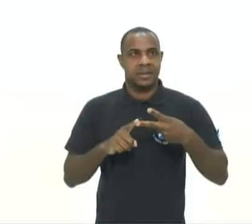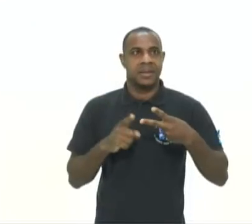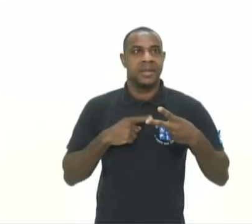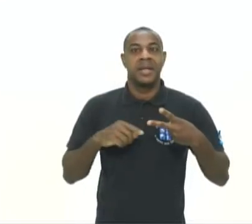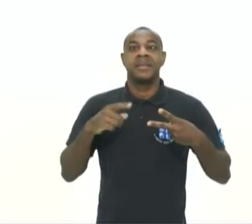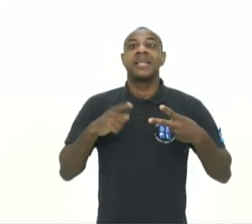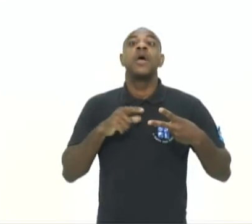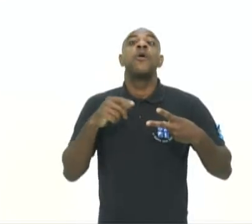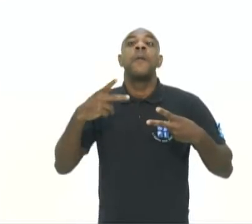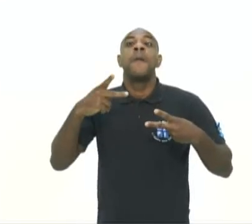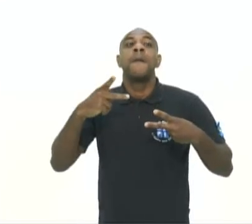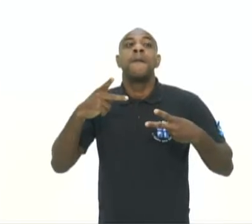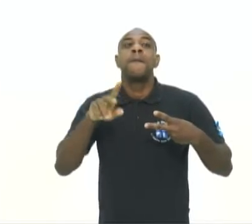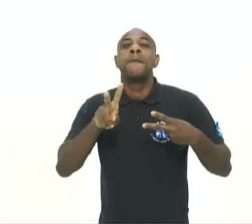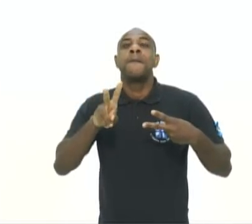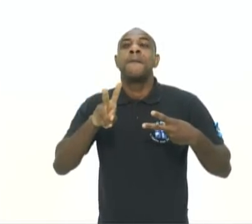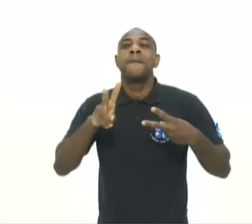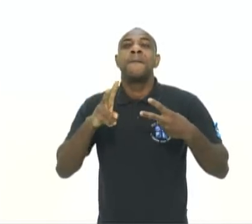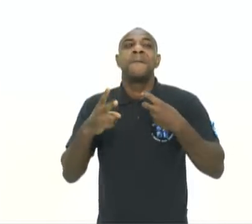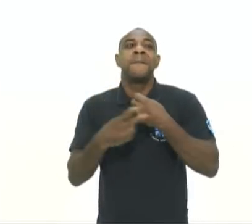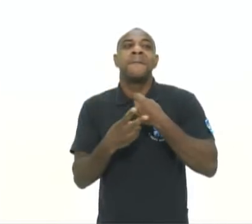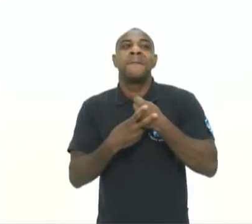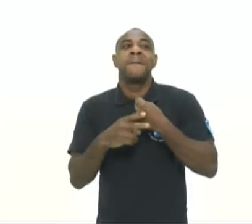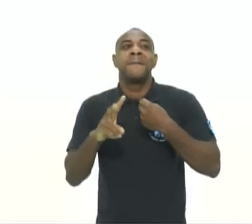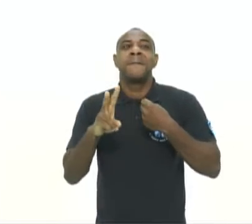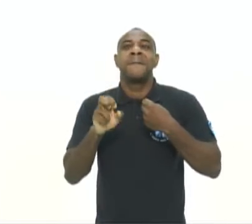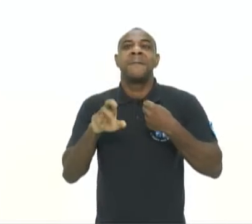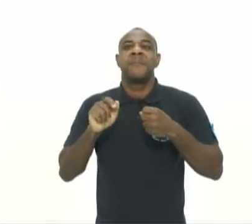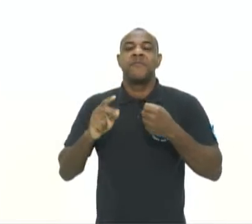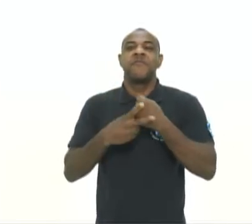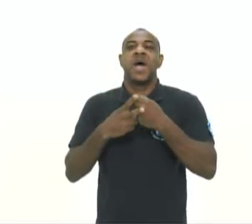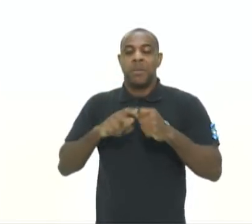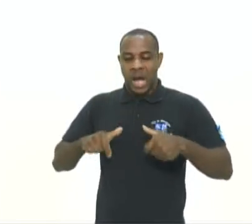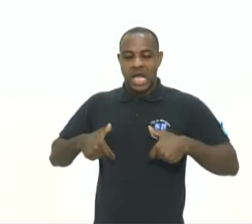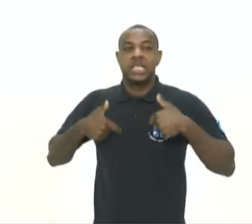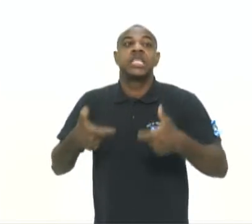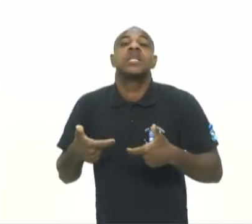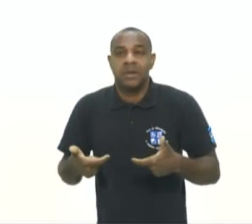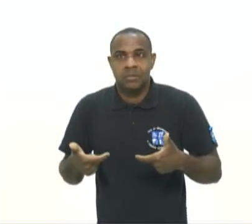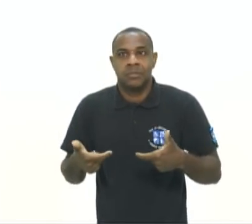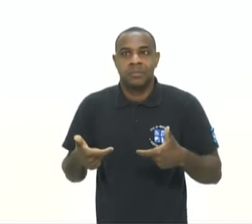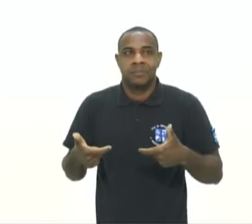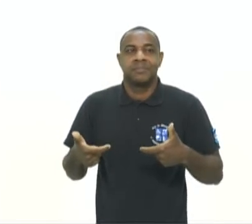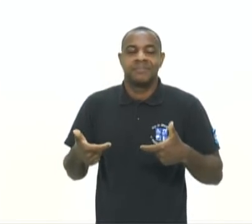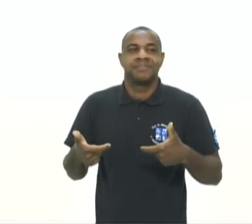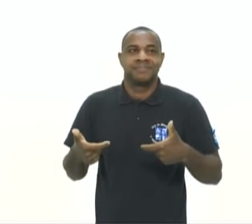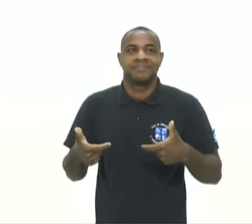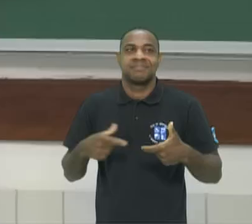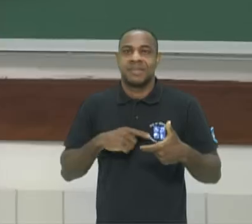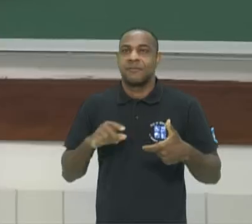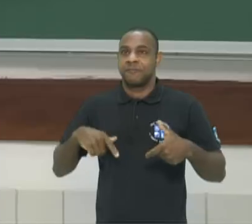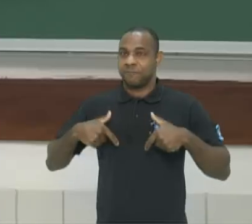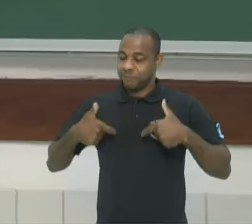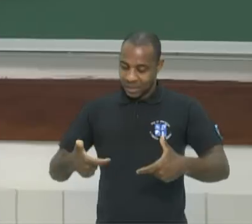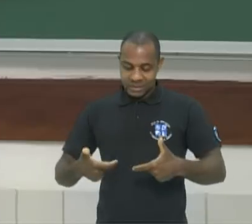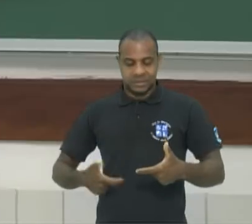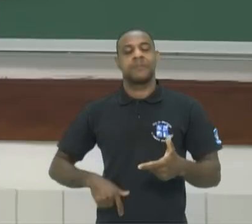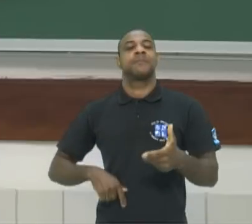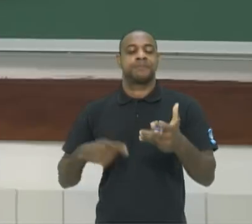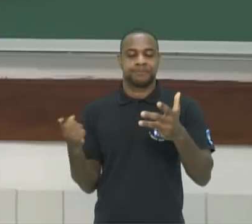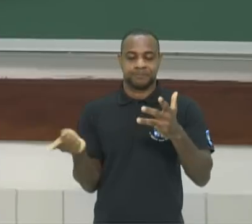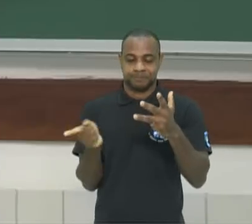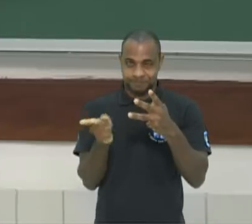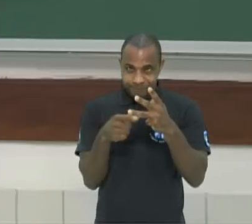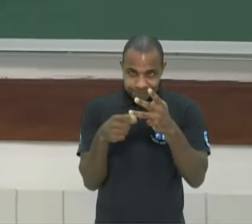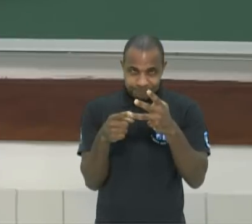predicado verbal, que é aquele verbo de ação, aquele verbo que eu não tenho como tirar da minha oração, porque ele é